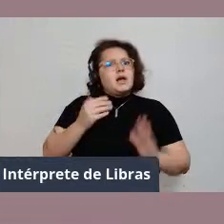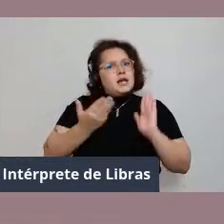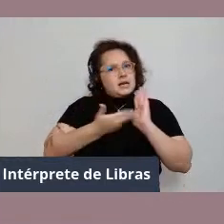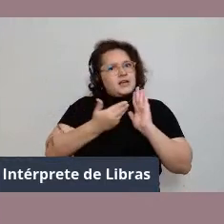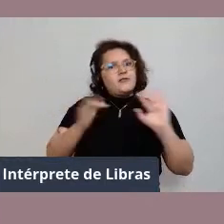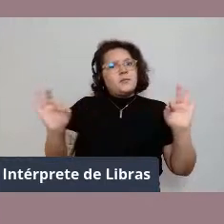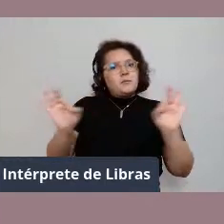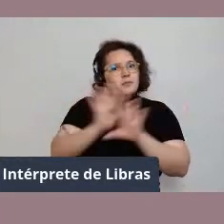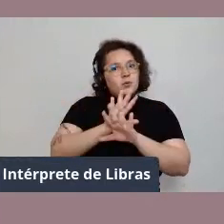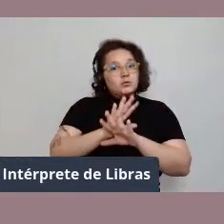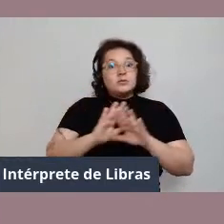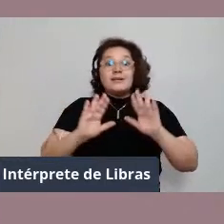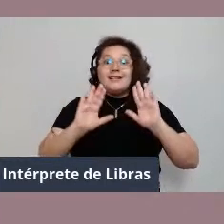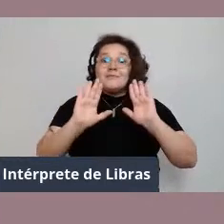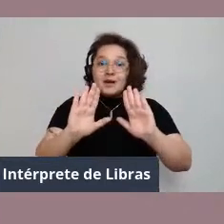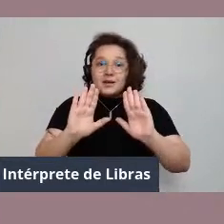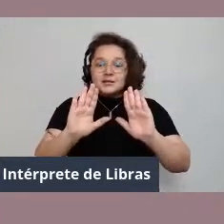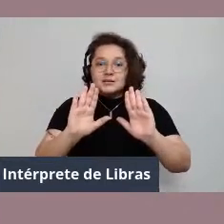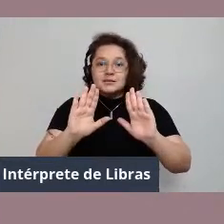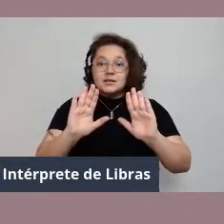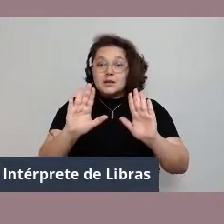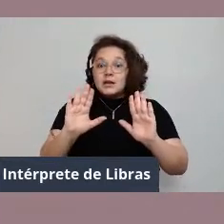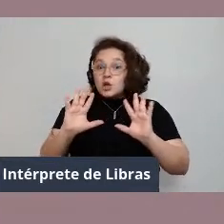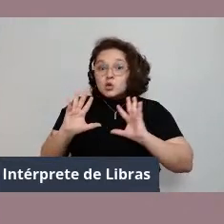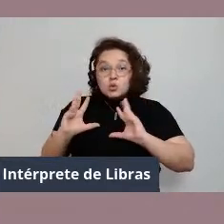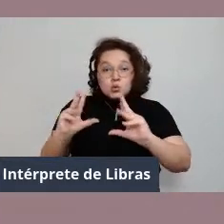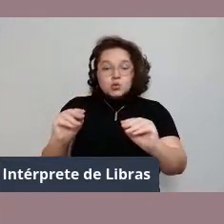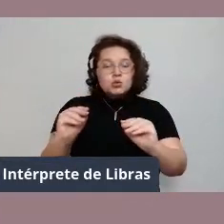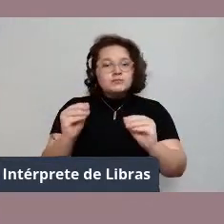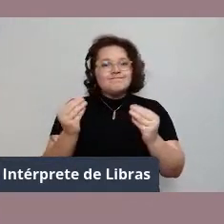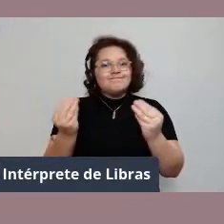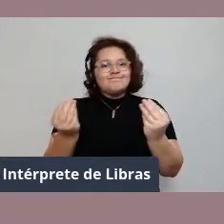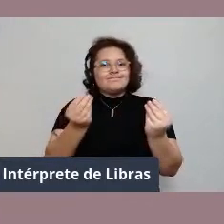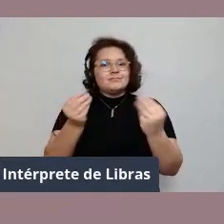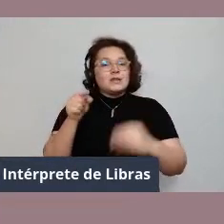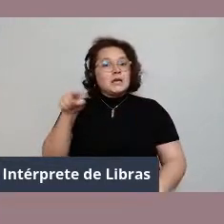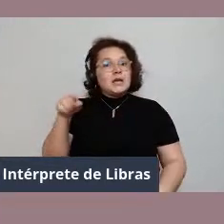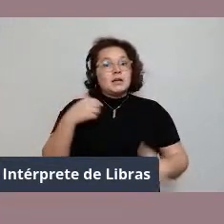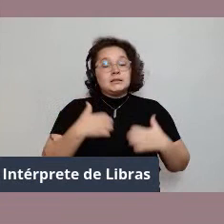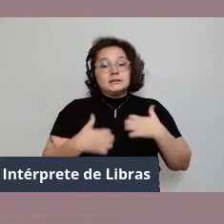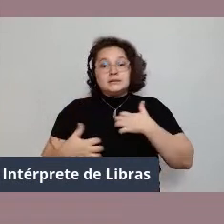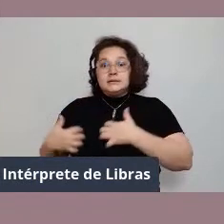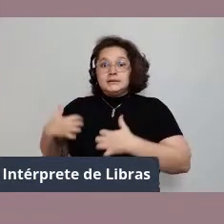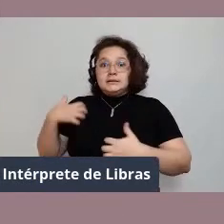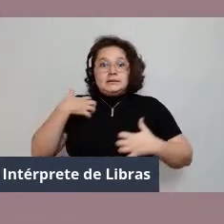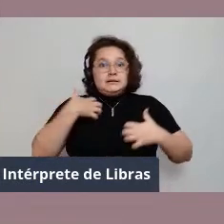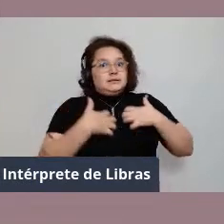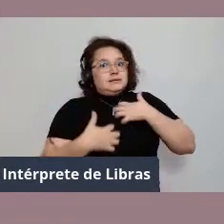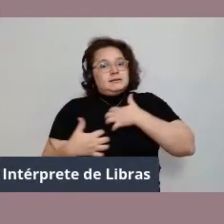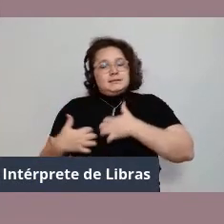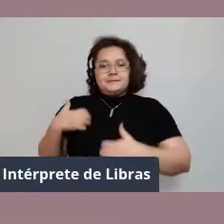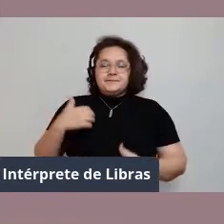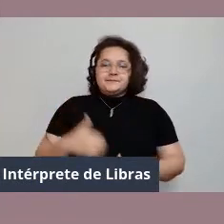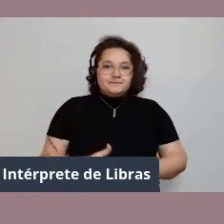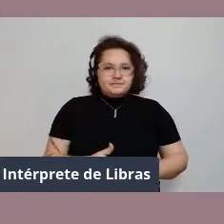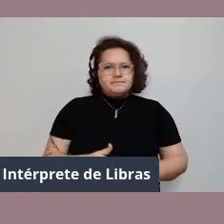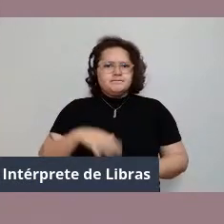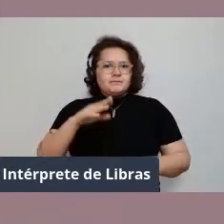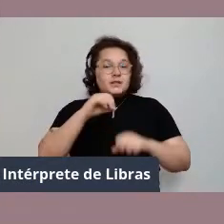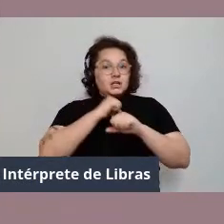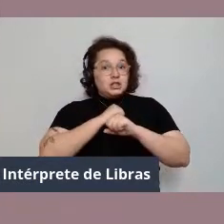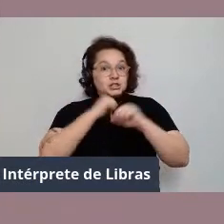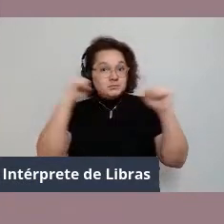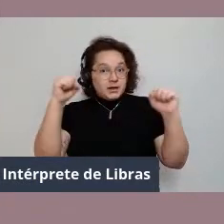Mas não tinha o todo. E isso a deixava numa situação de desespero total. De manhã, quando lera